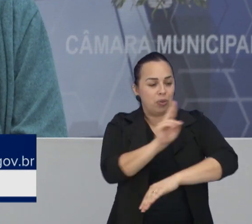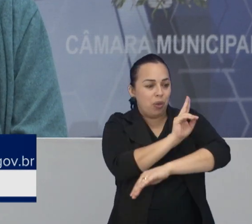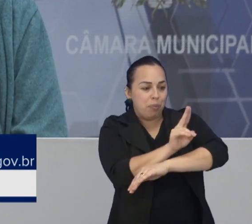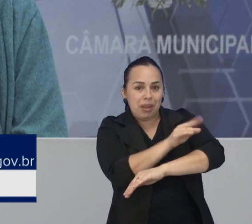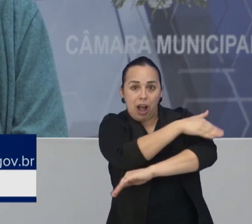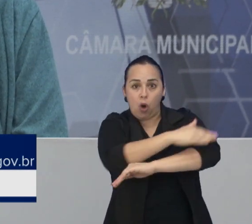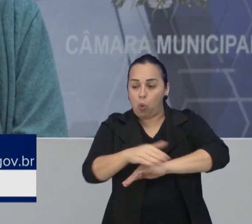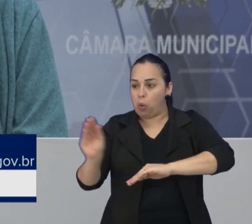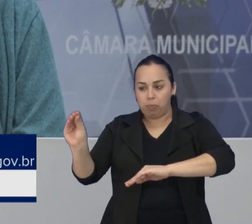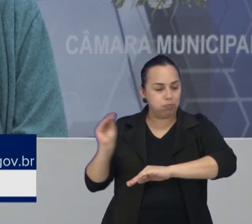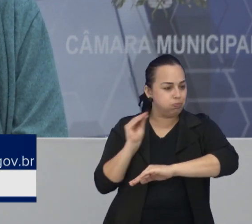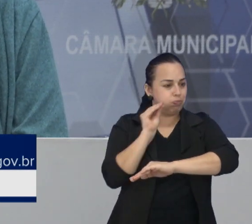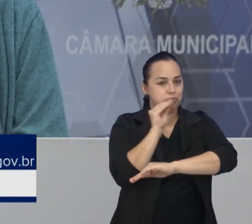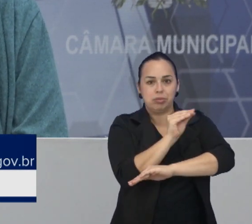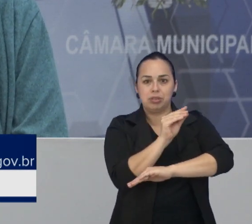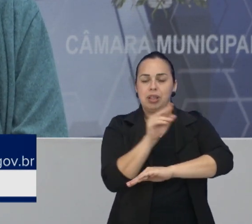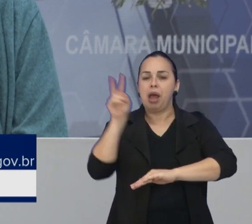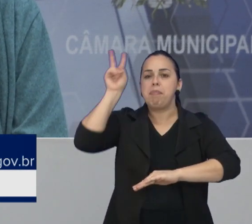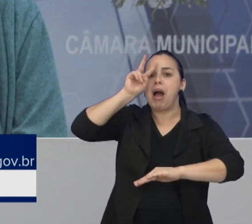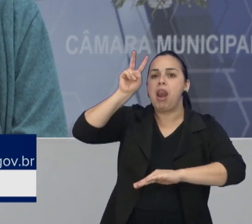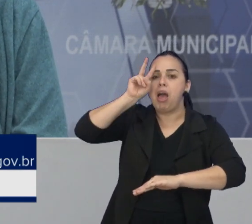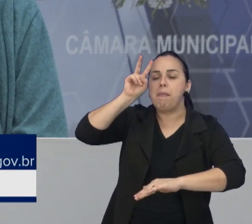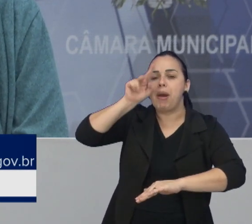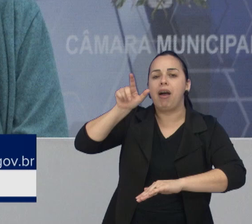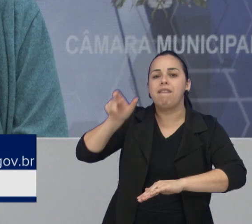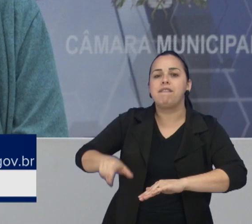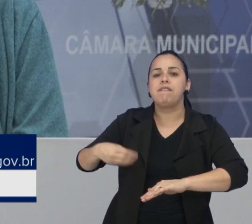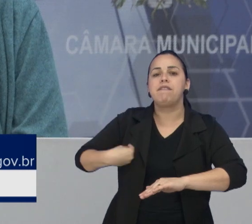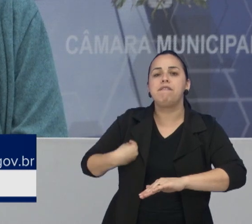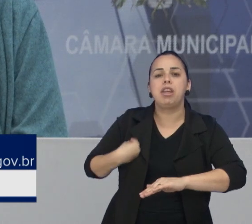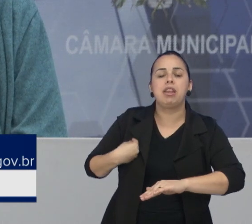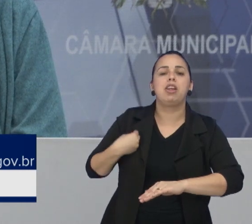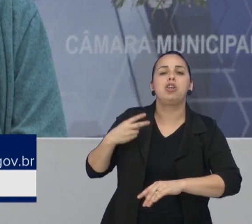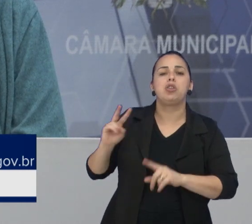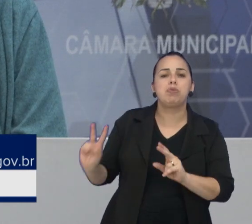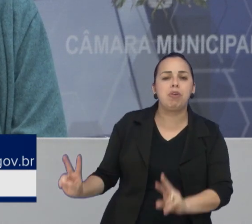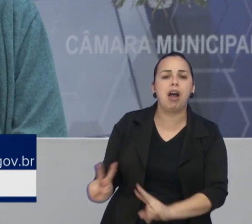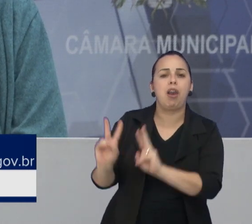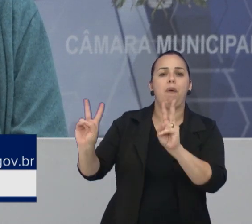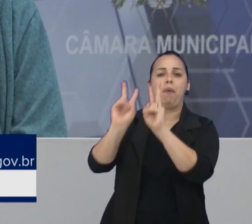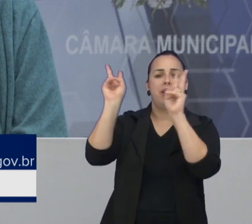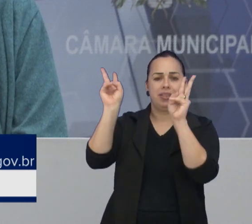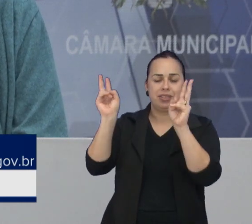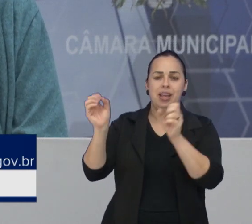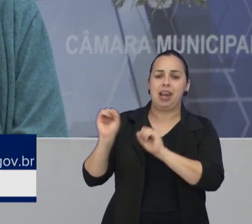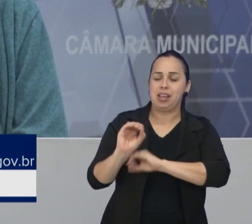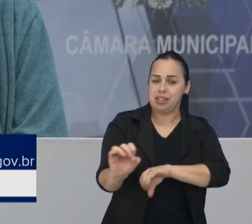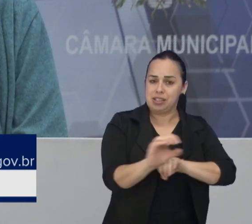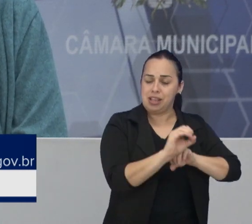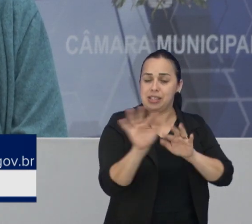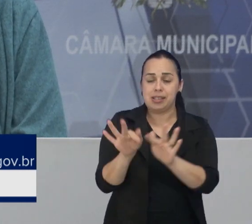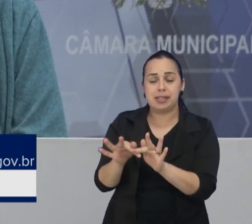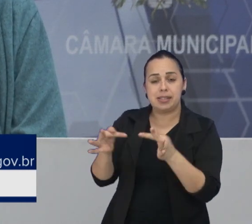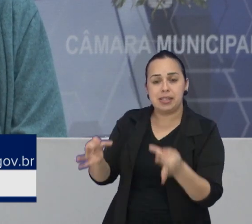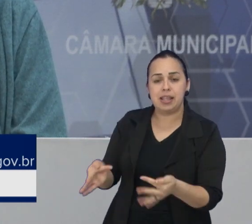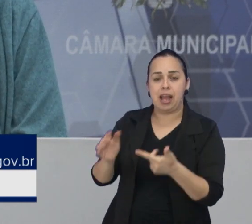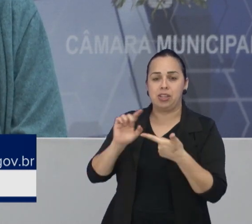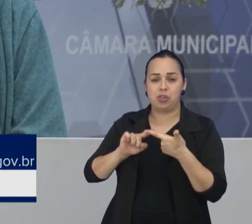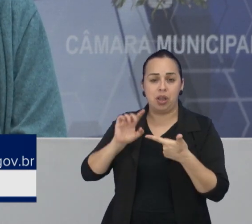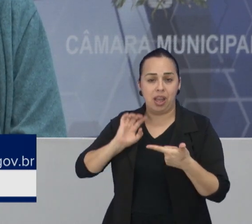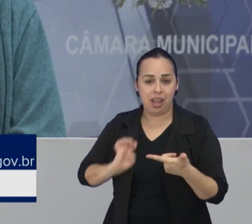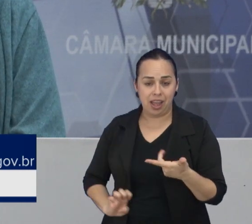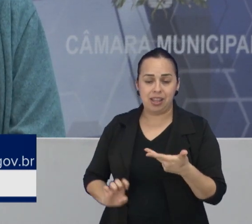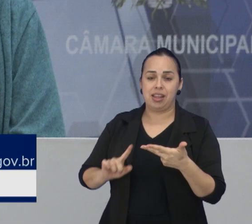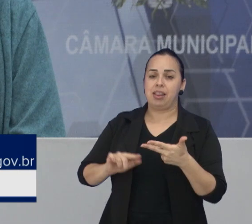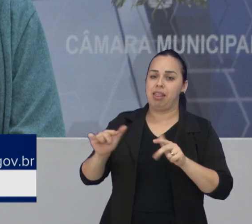placas sirva como um lembrete constante dos valores que ele representava: simplicidade, honestidade